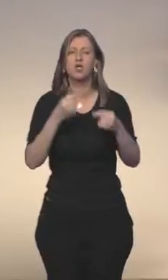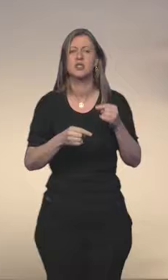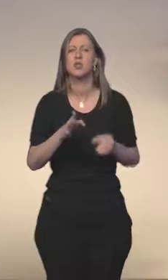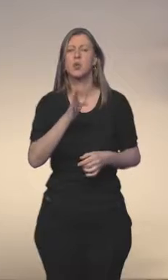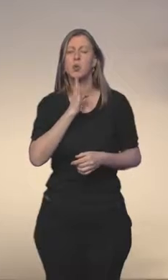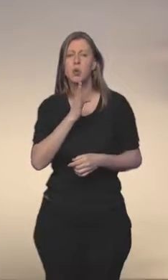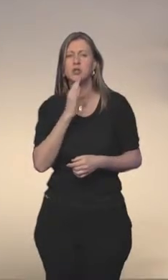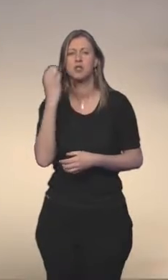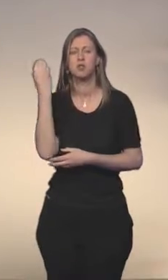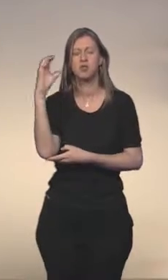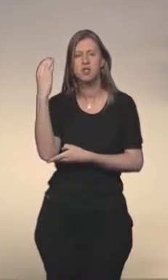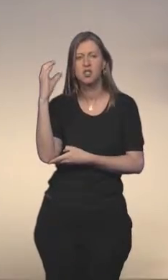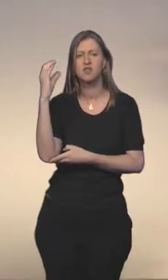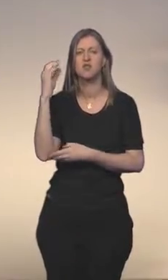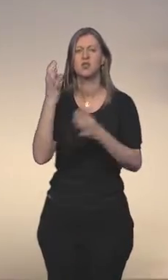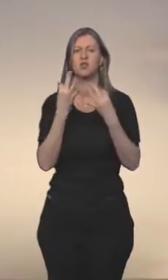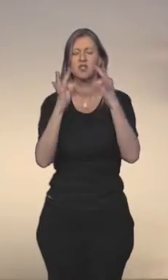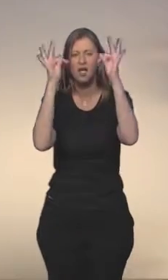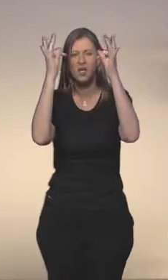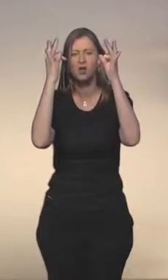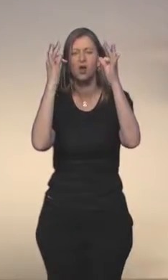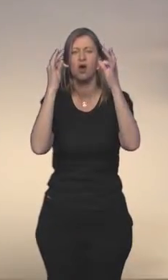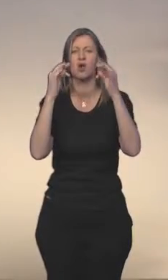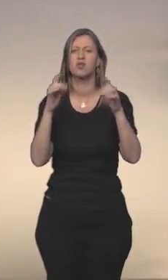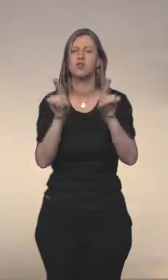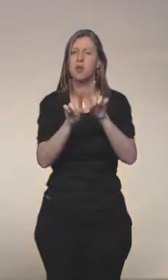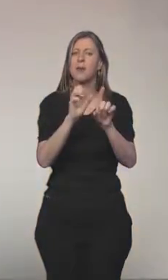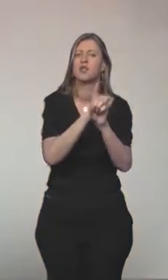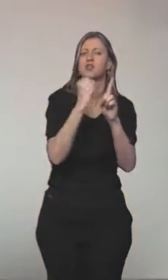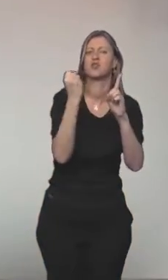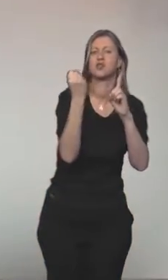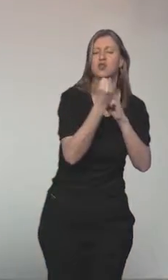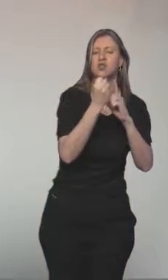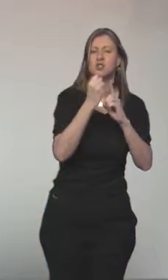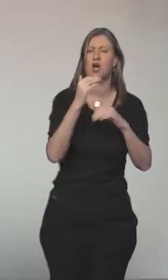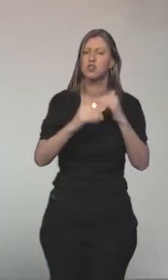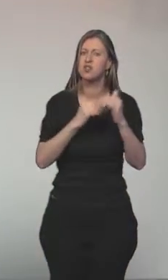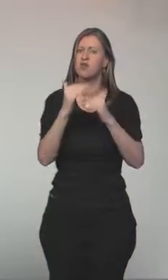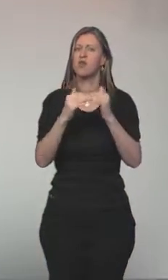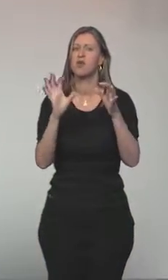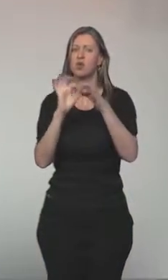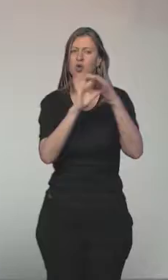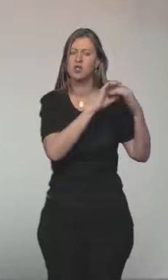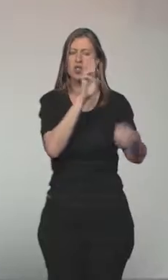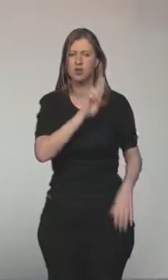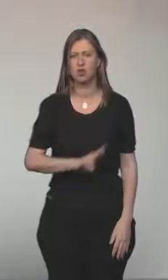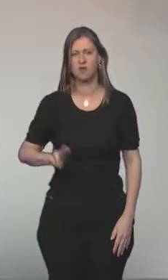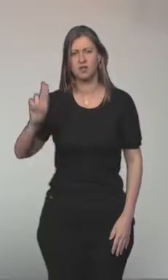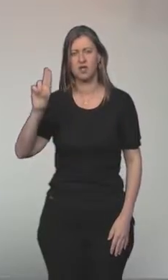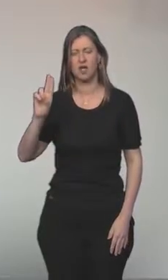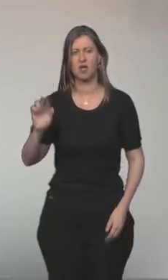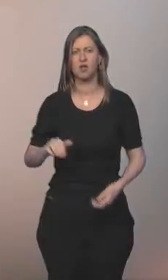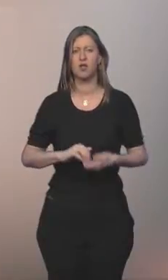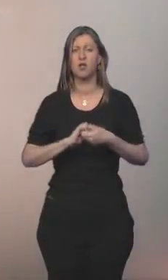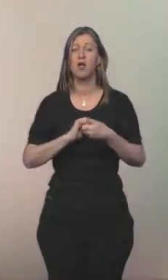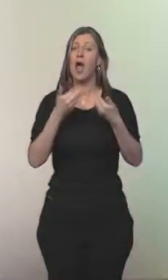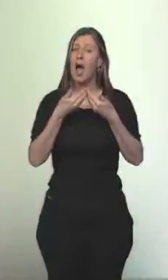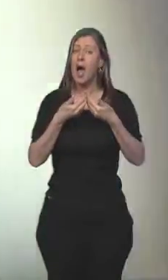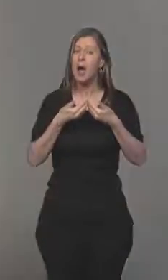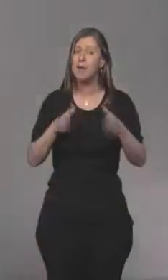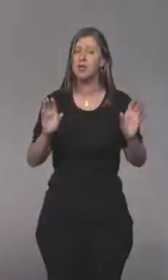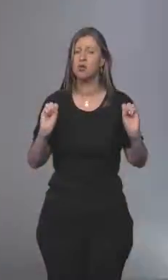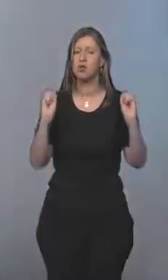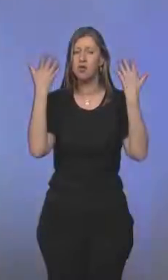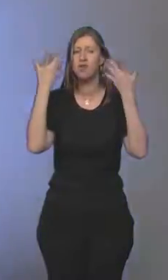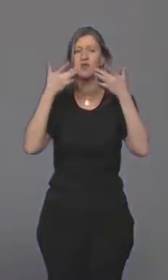e discussão dos conhecimentos científicos, tecnológicos e sociais desenvolvidos no contexto universitário.